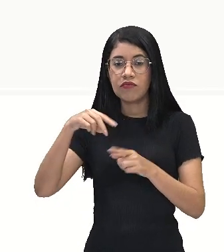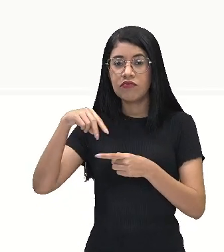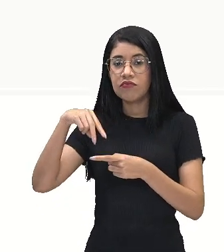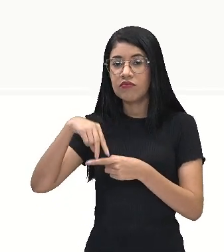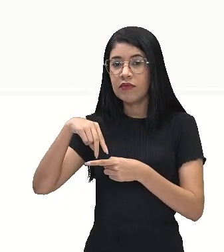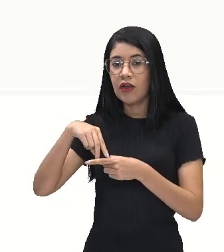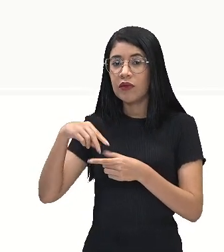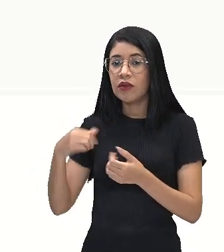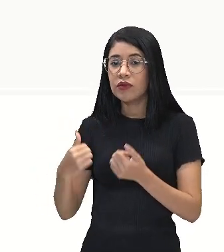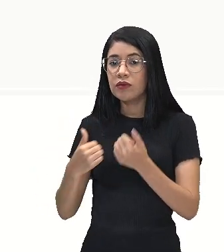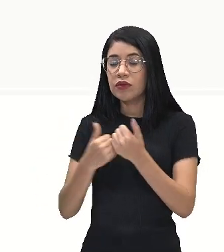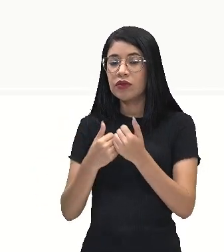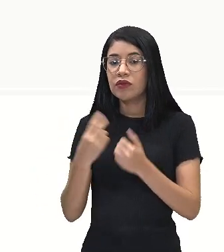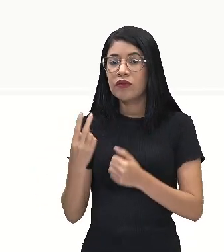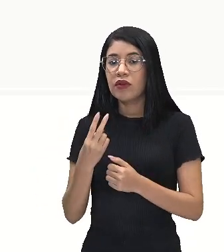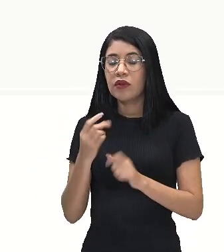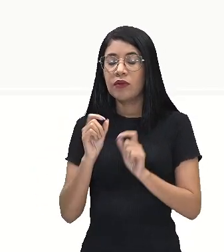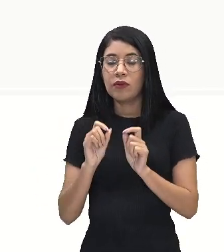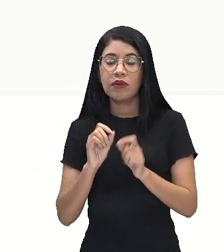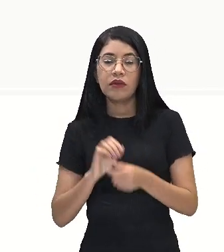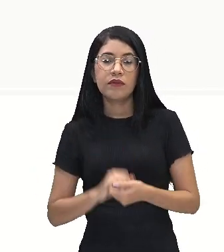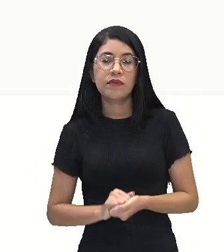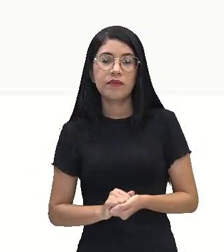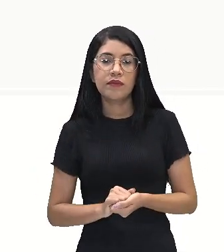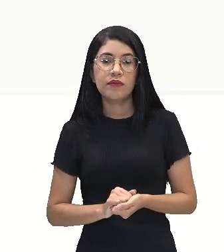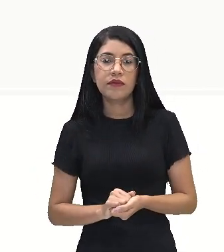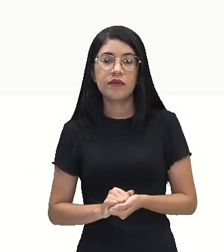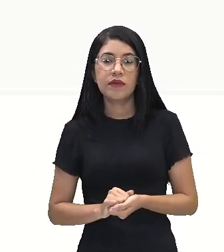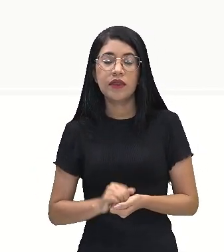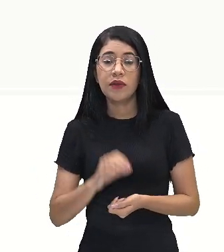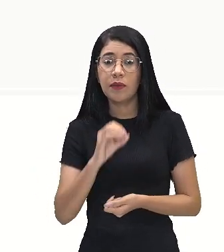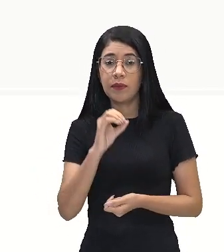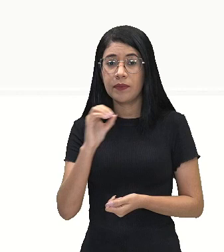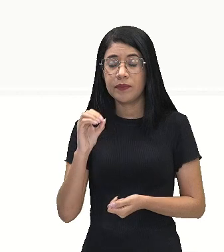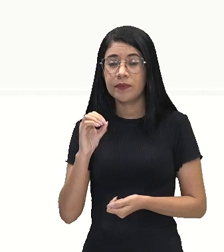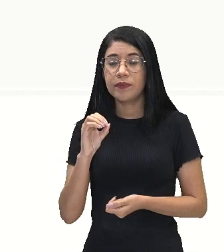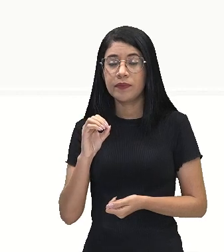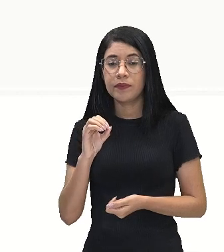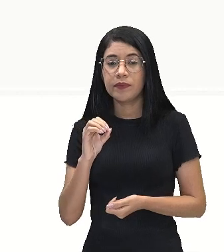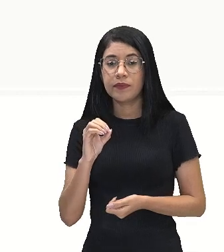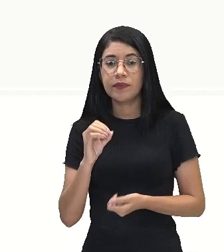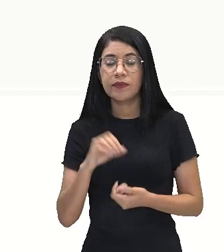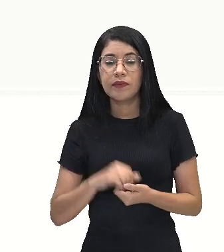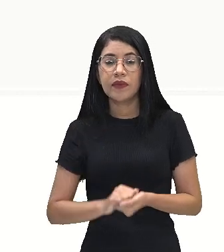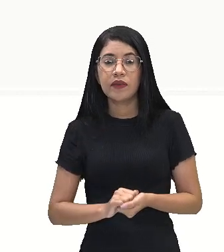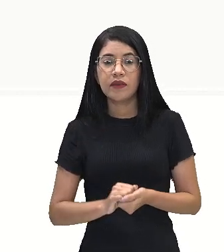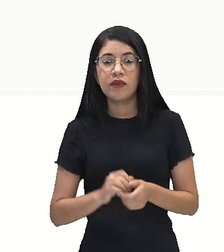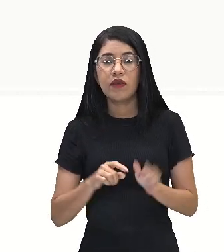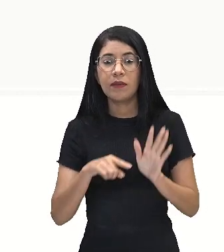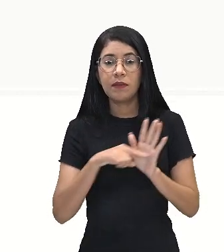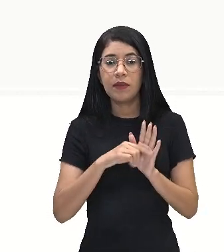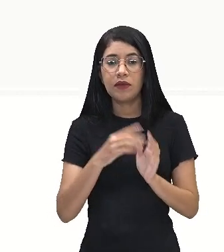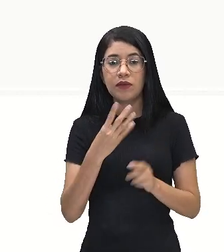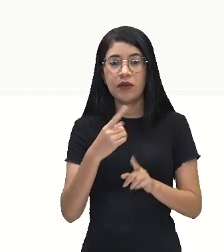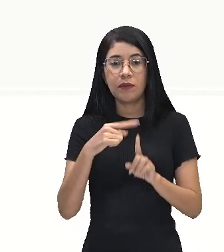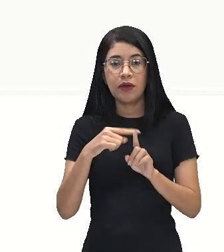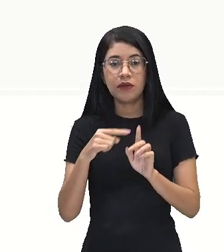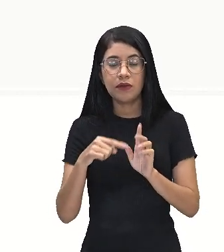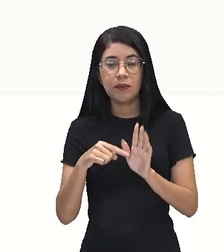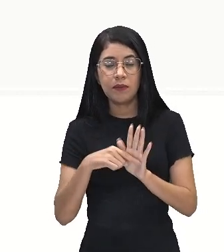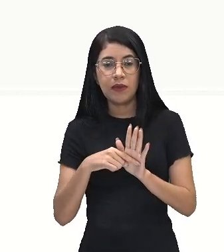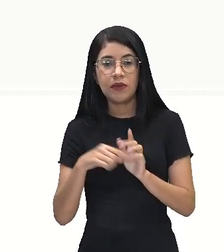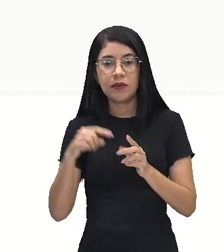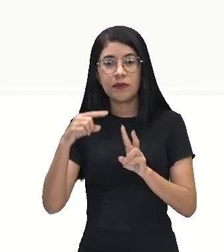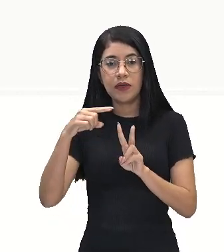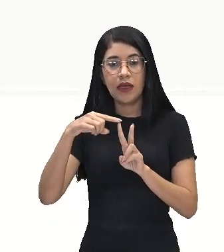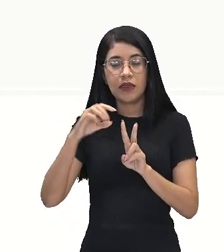nós vimos aqui que o nosso delta é igual a quanto? Igual a 0. Então, vamos colocar o 0 aqui. 2,